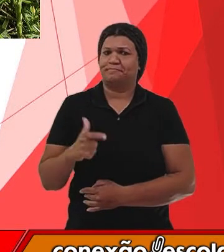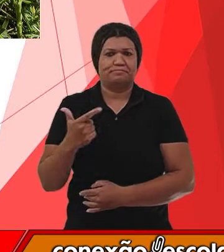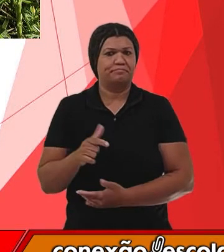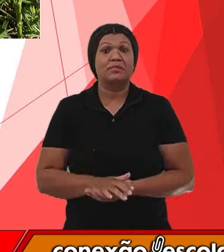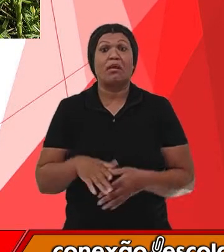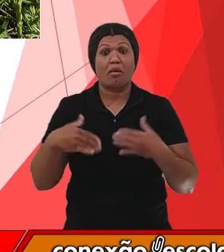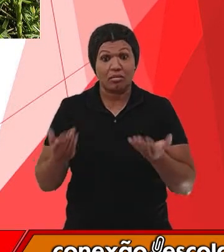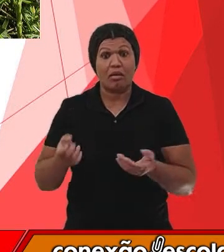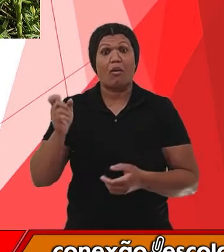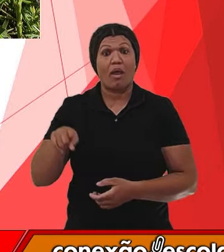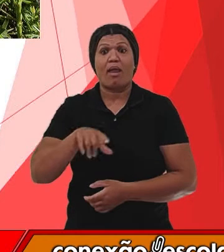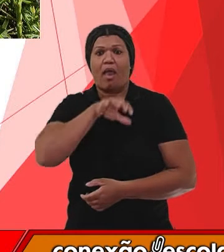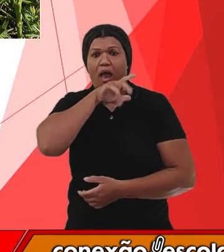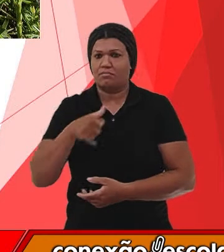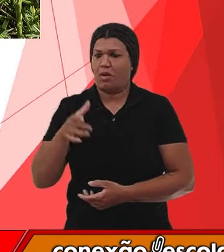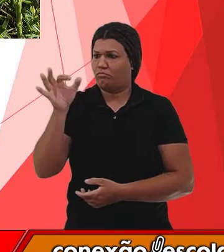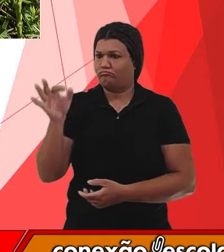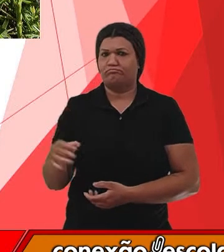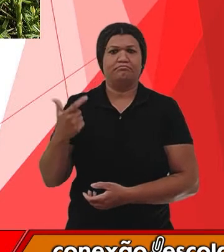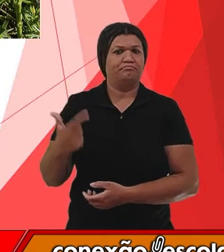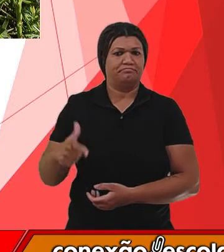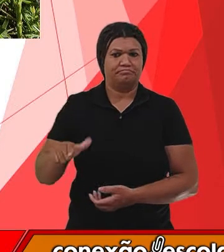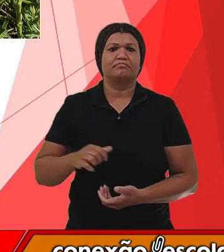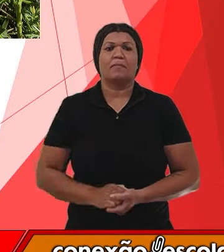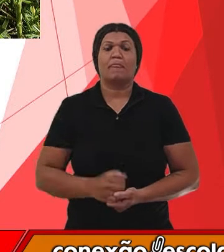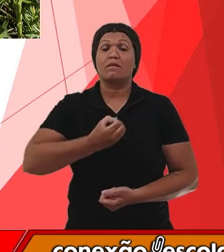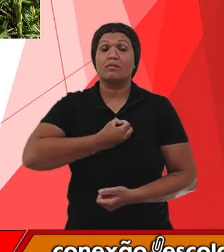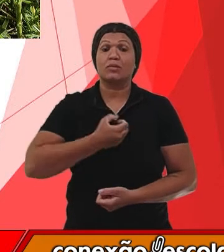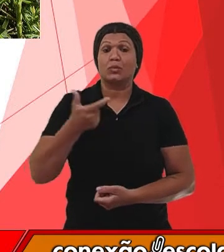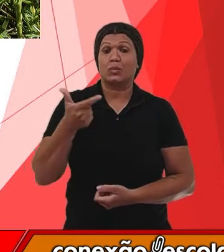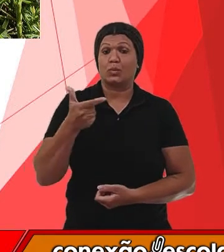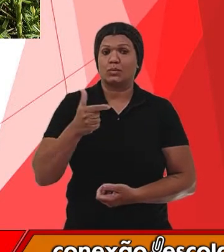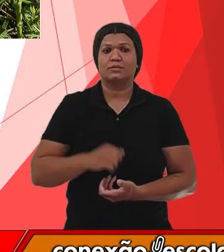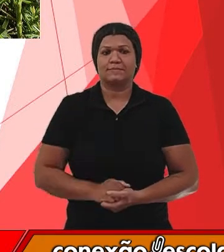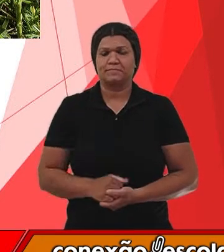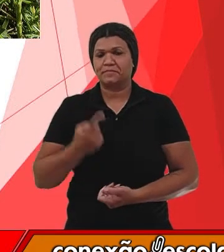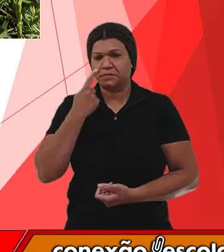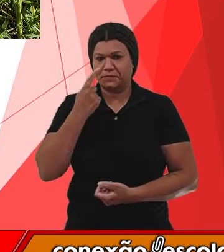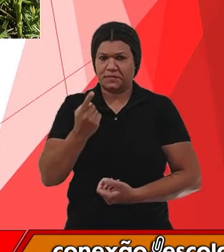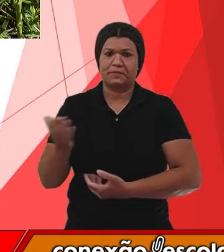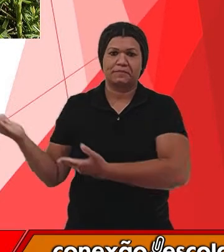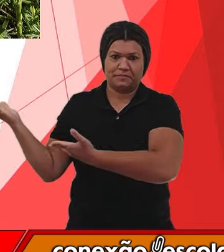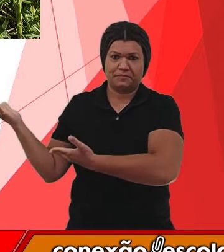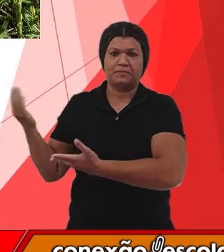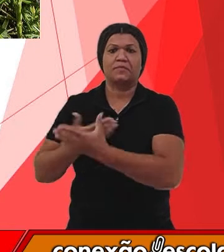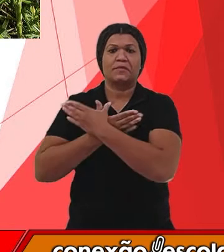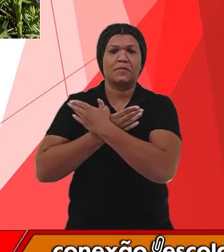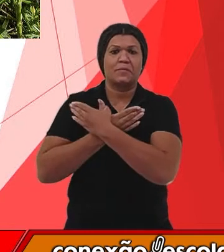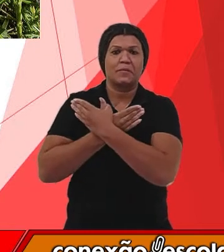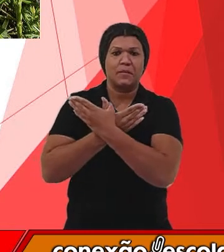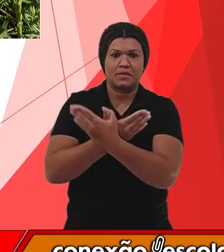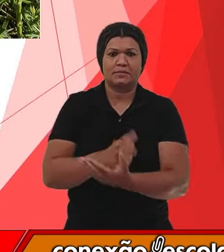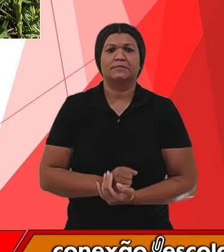ela é um animal invertebral. No número 2, a borboleta. No